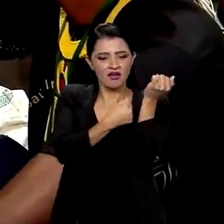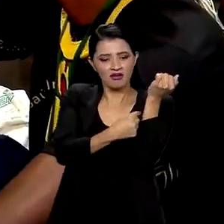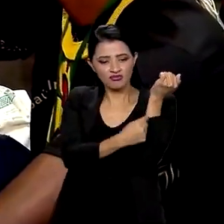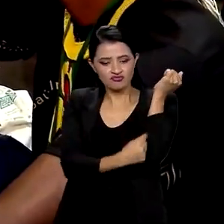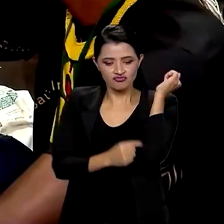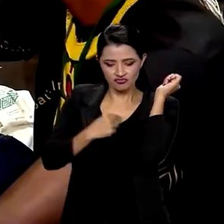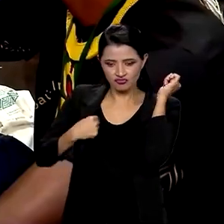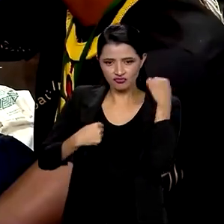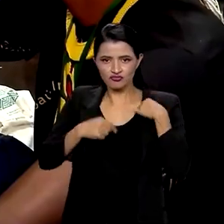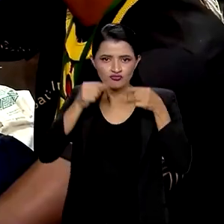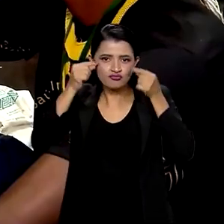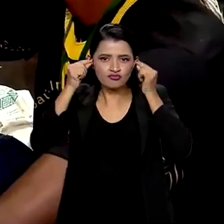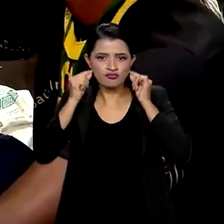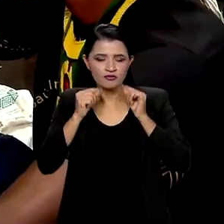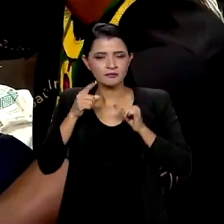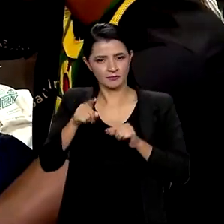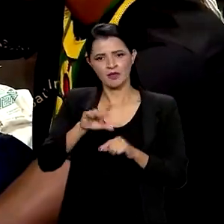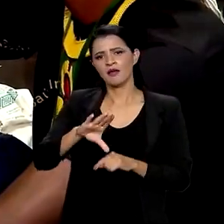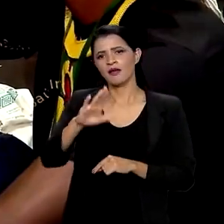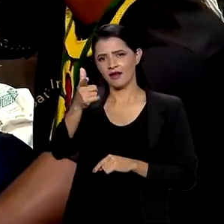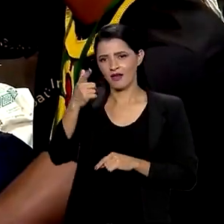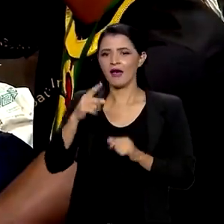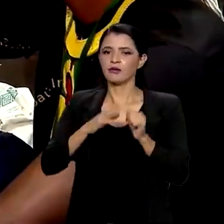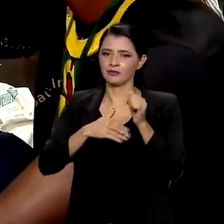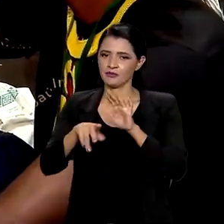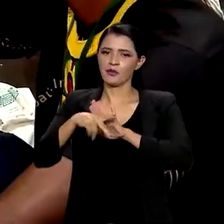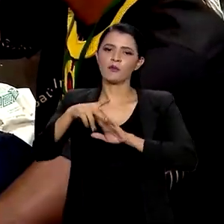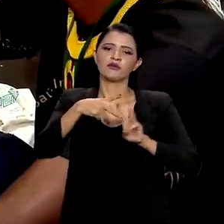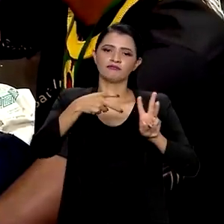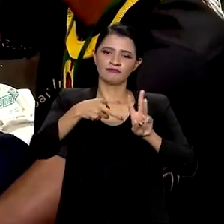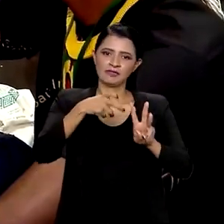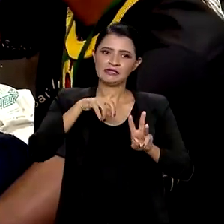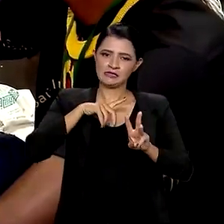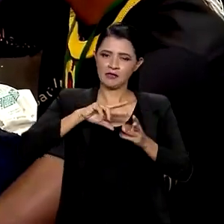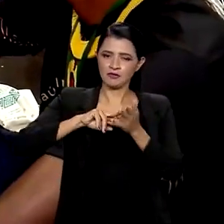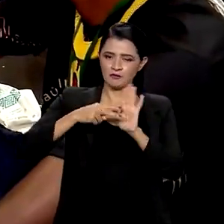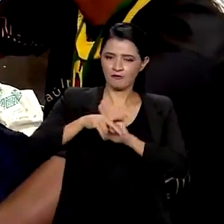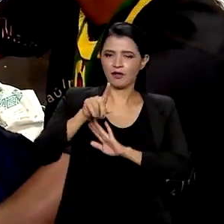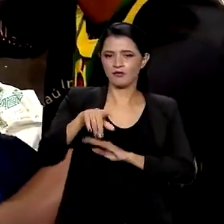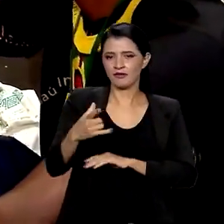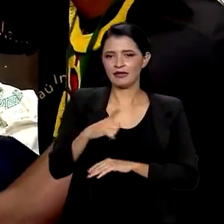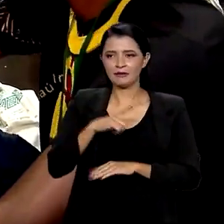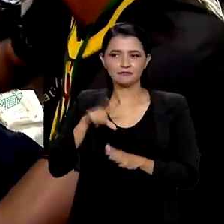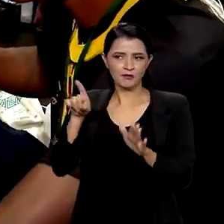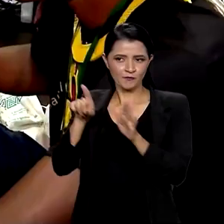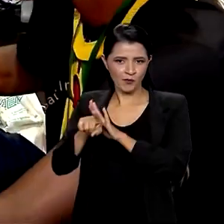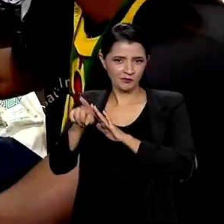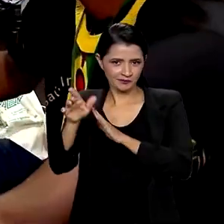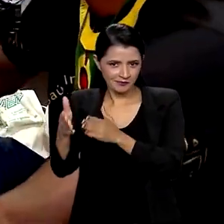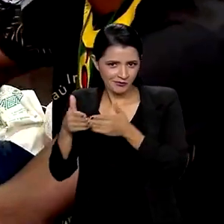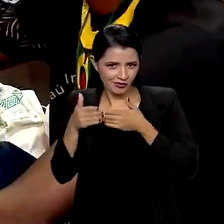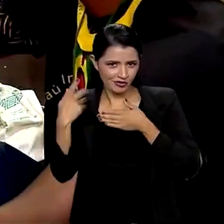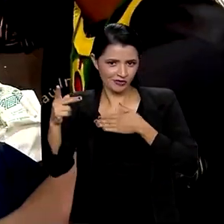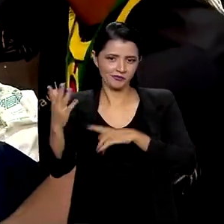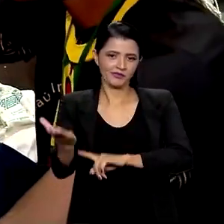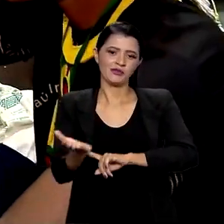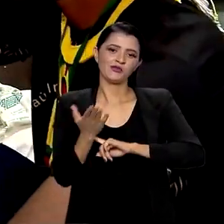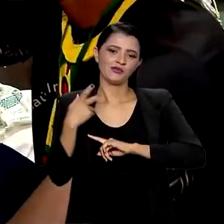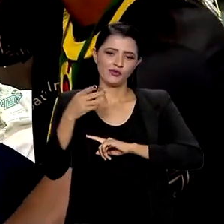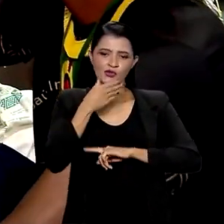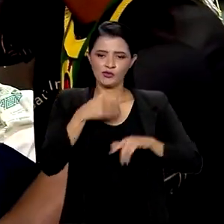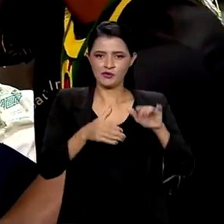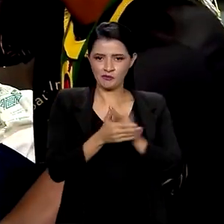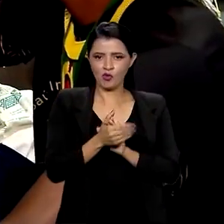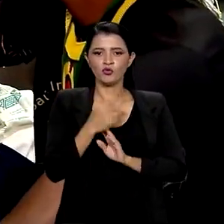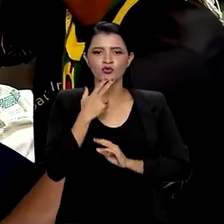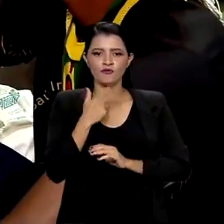nos convidados. E claro, as pinturas indígenas sempre têm um significado, né? Isso, vou pedir ajuda aqui do esposo dela, que fala